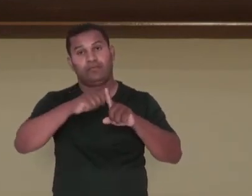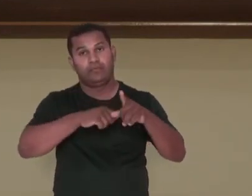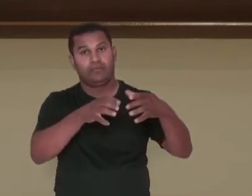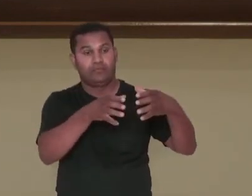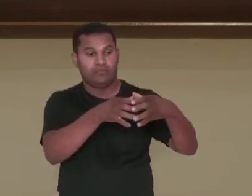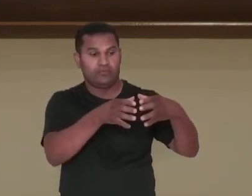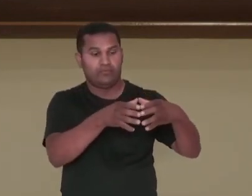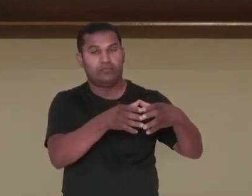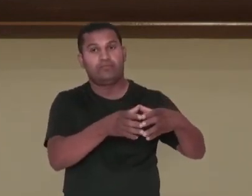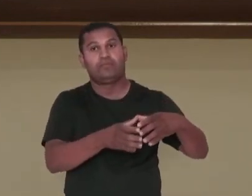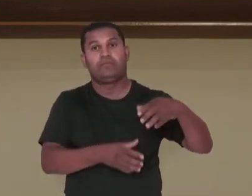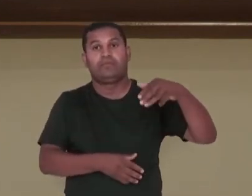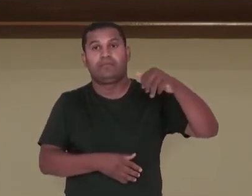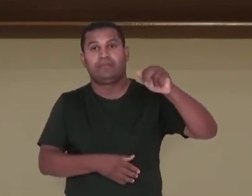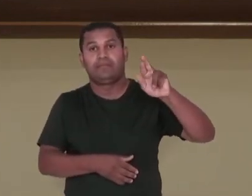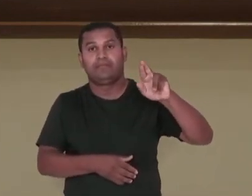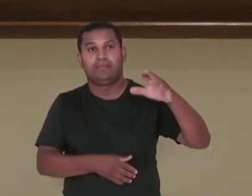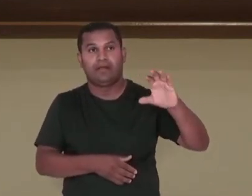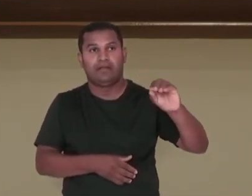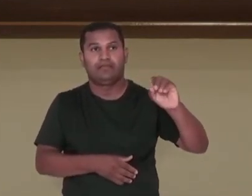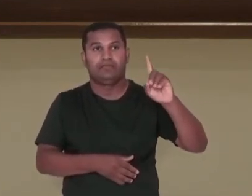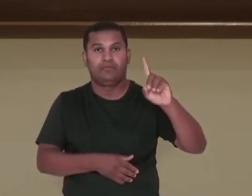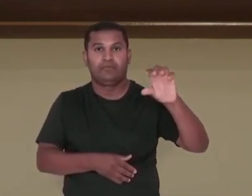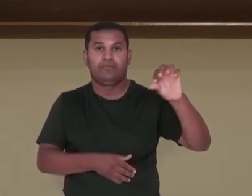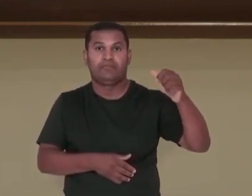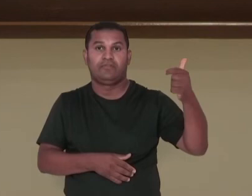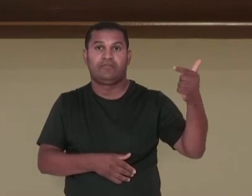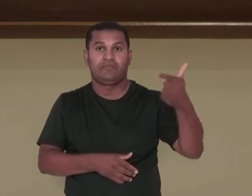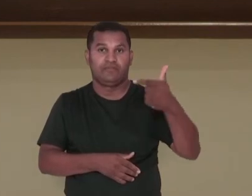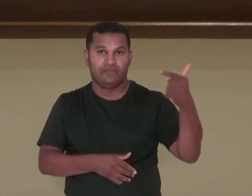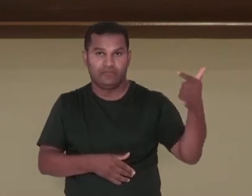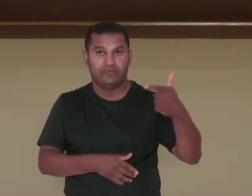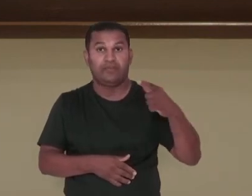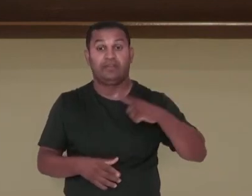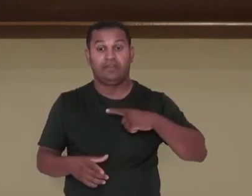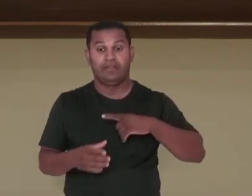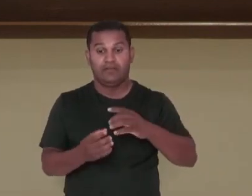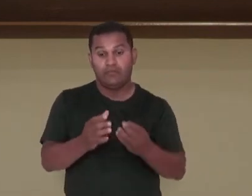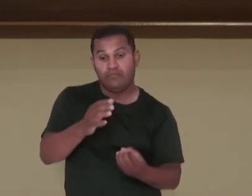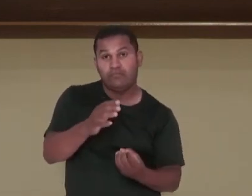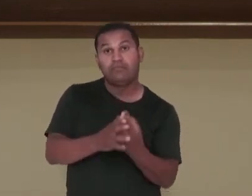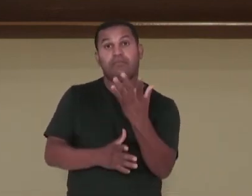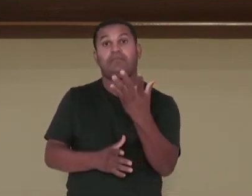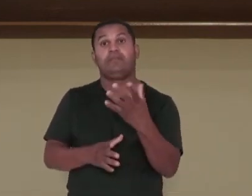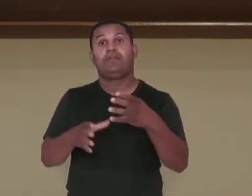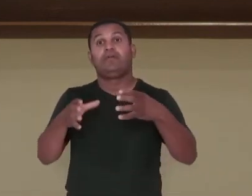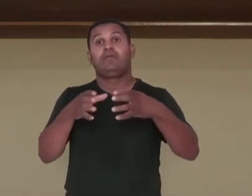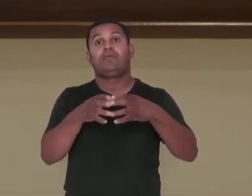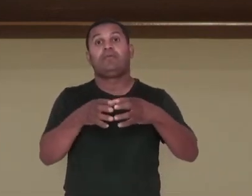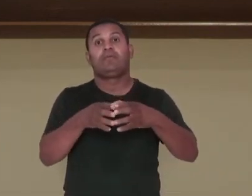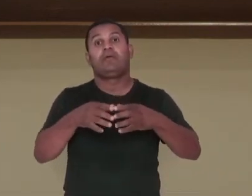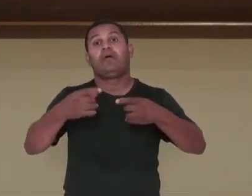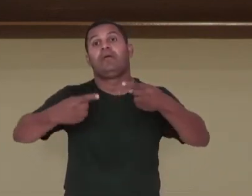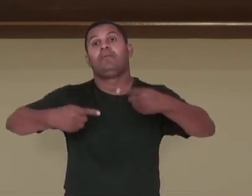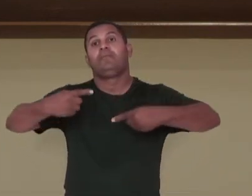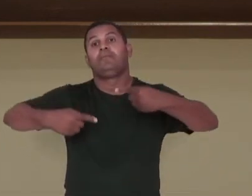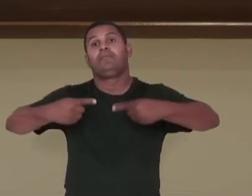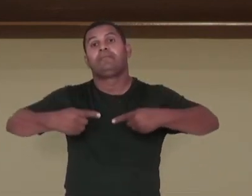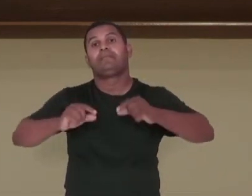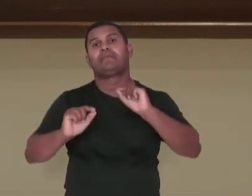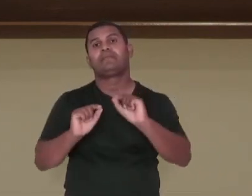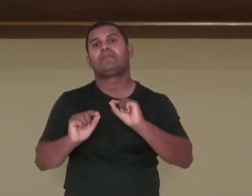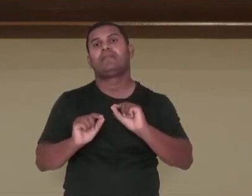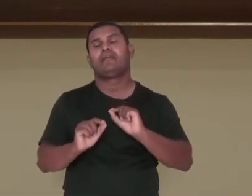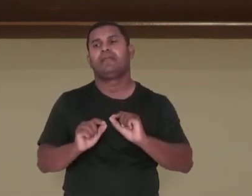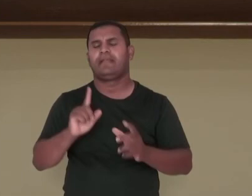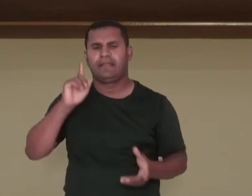composto de intelectuais e operários formaram o primeiro partido político com um ideal